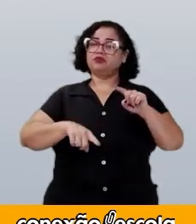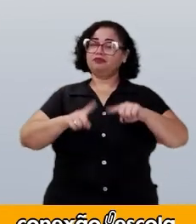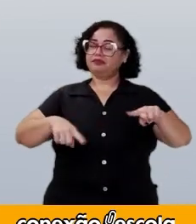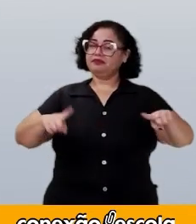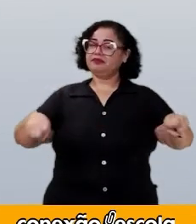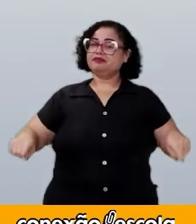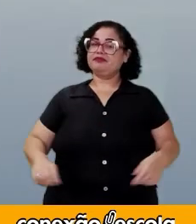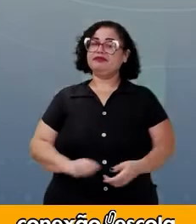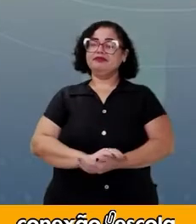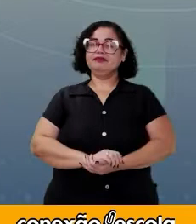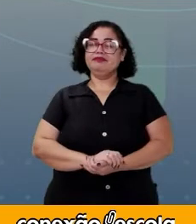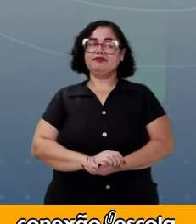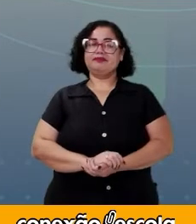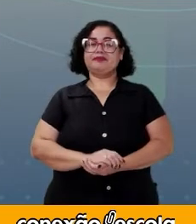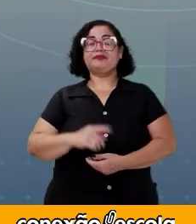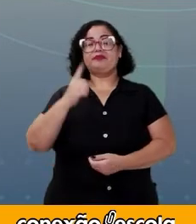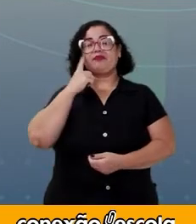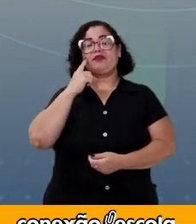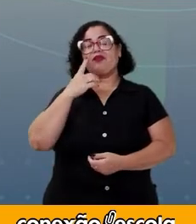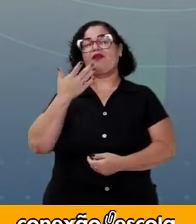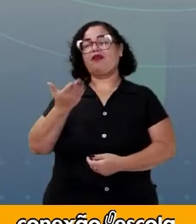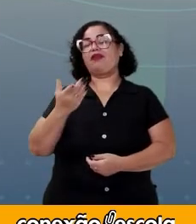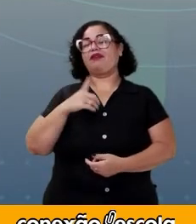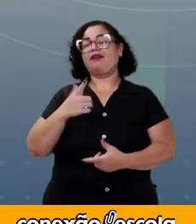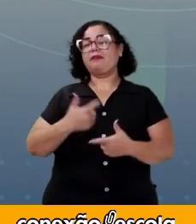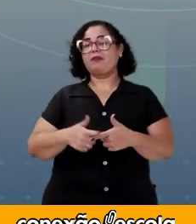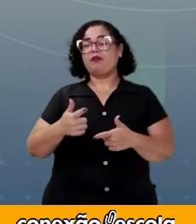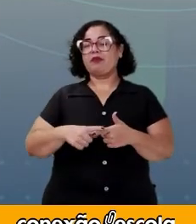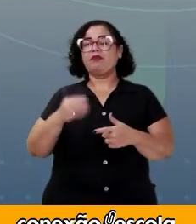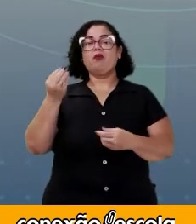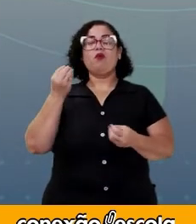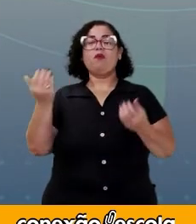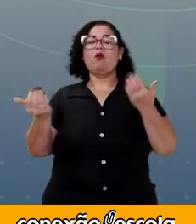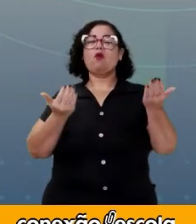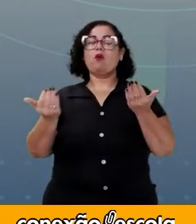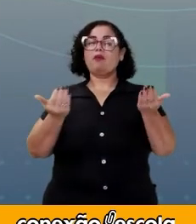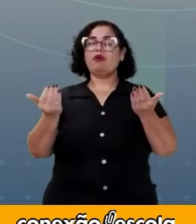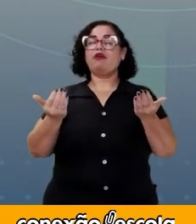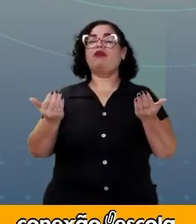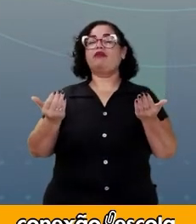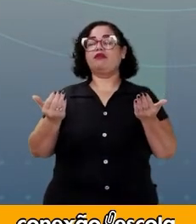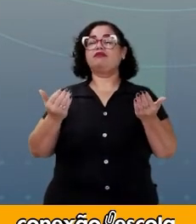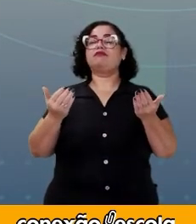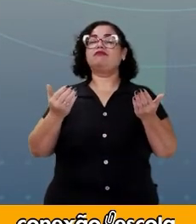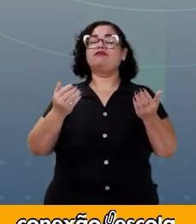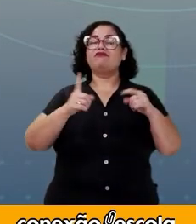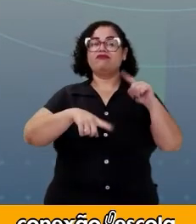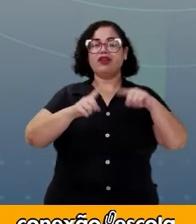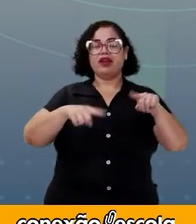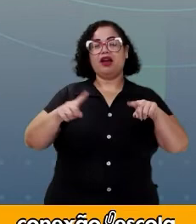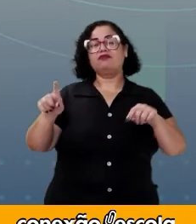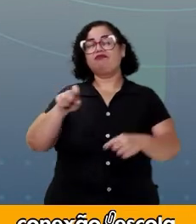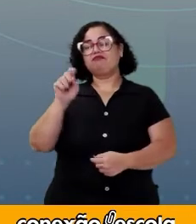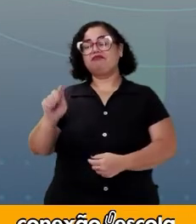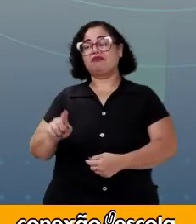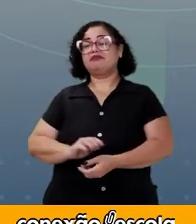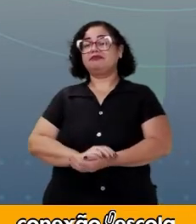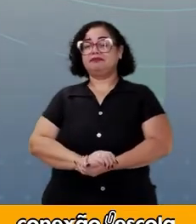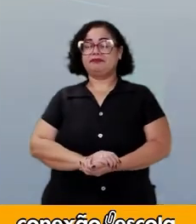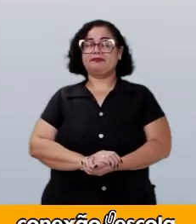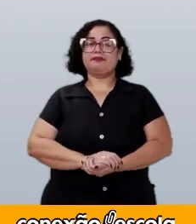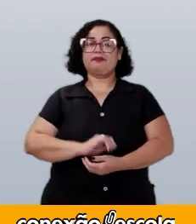mudar. Vamos ver uma situação-problema para comparar variável e incógnita. José